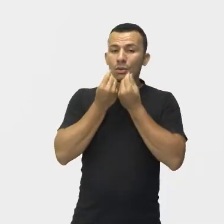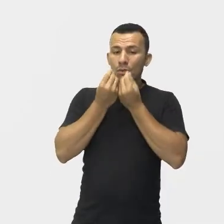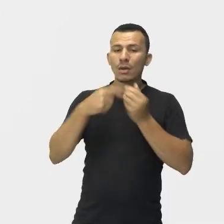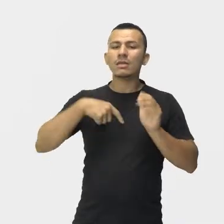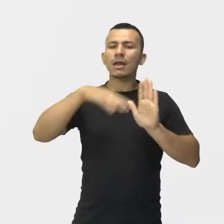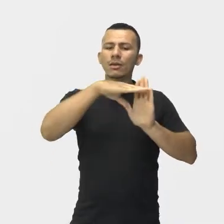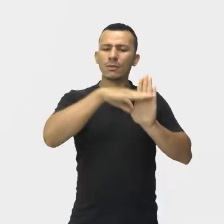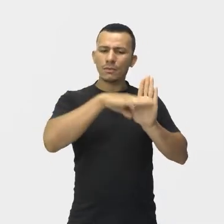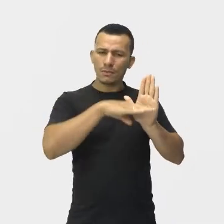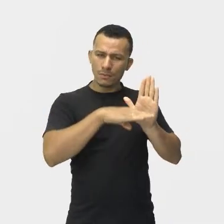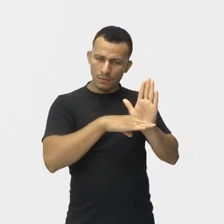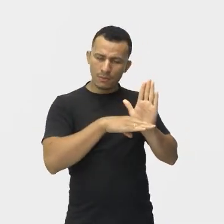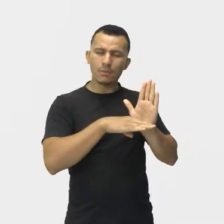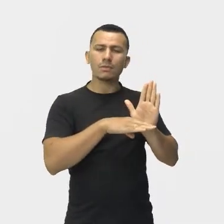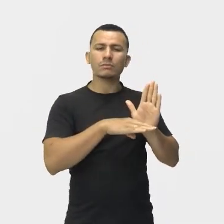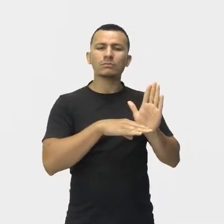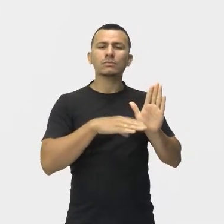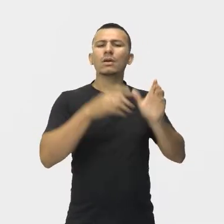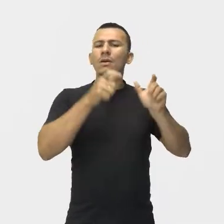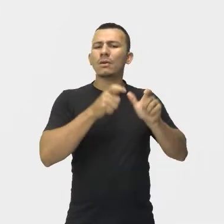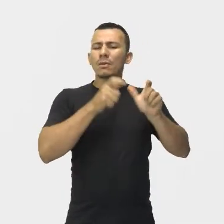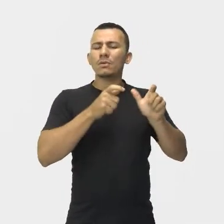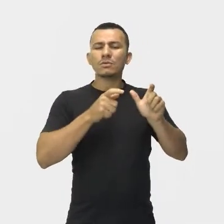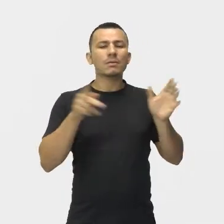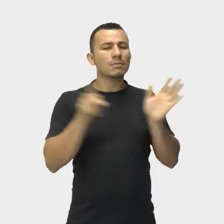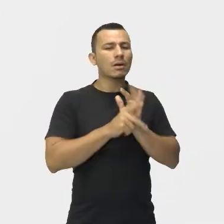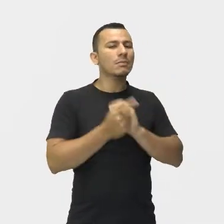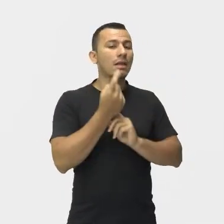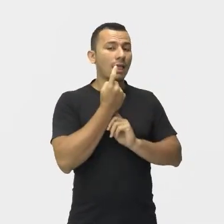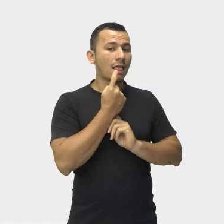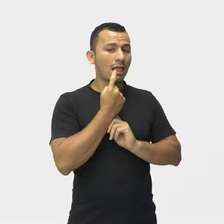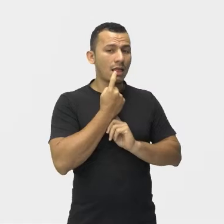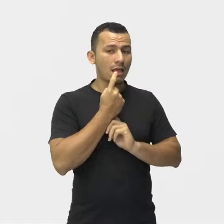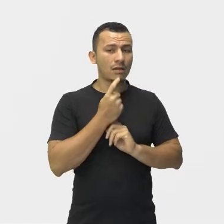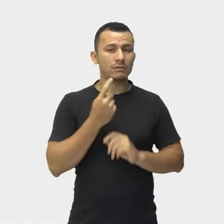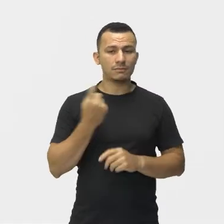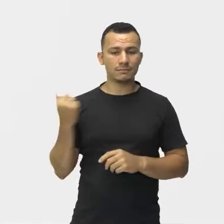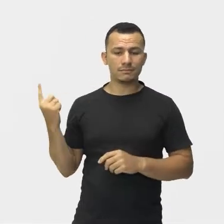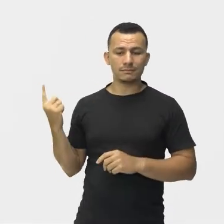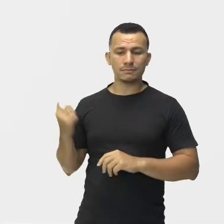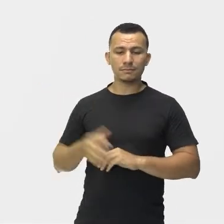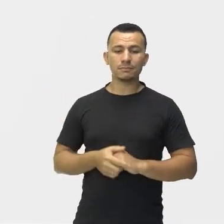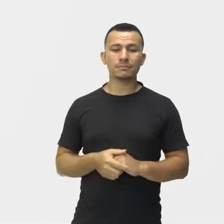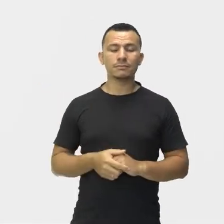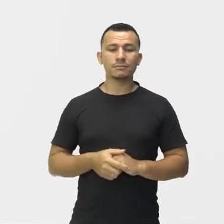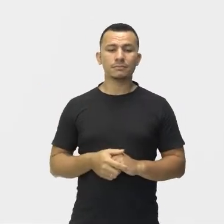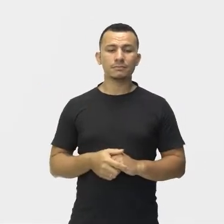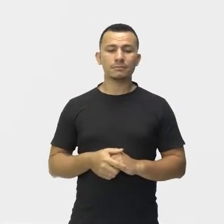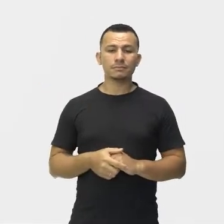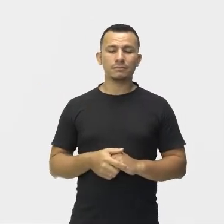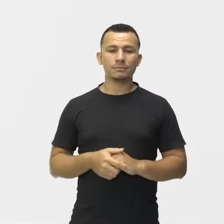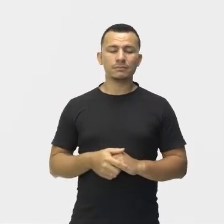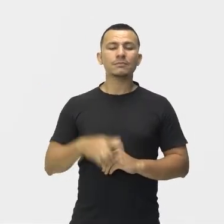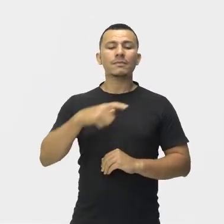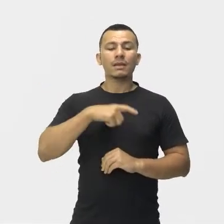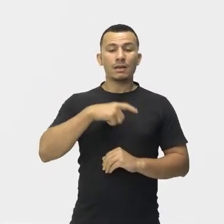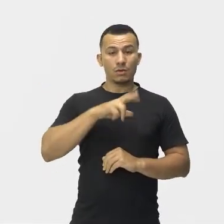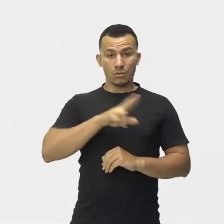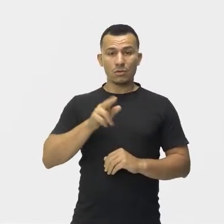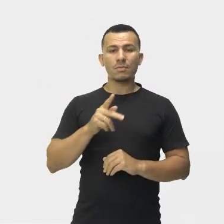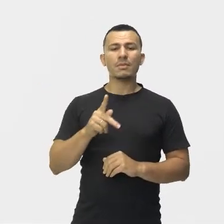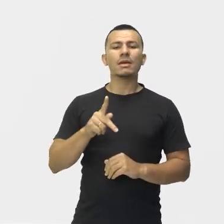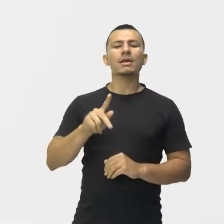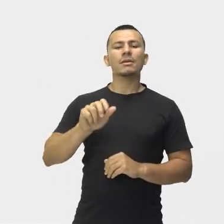nossos quimiorreceptores, né, localizados na língua, como a gente está observando. E aí nós temos as papilas,